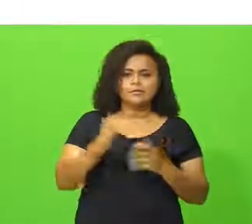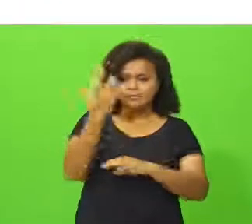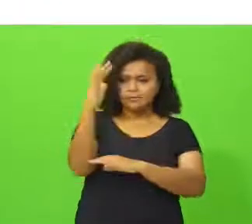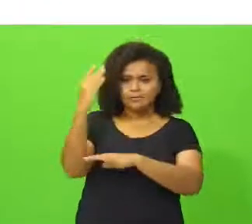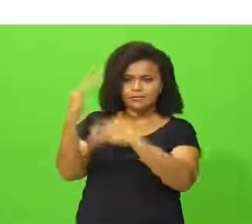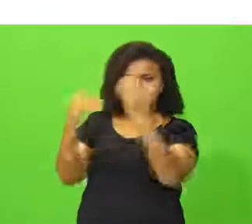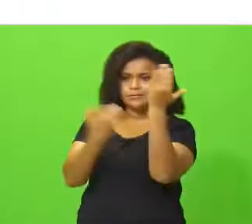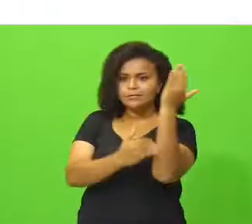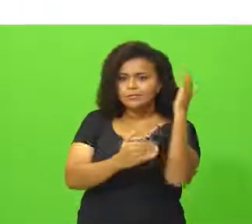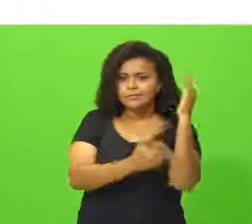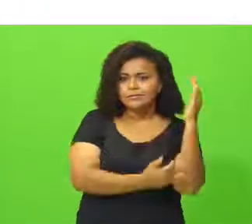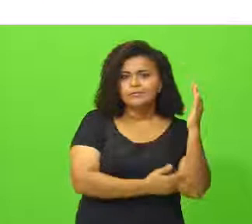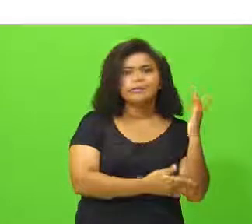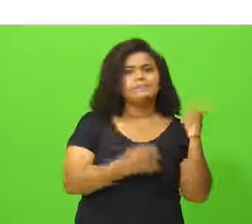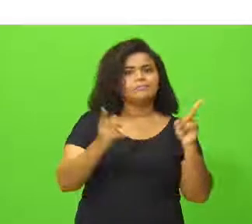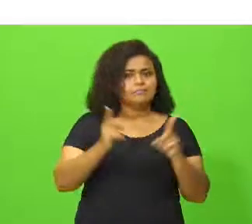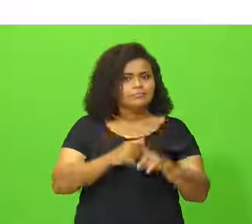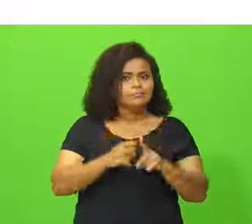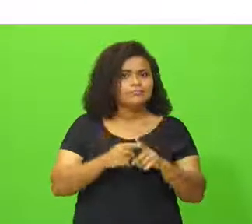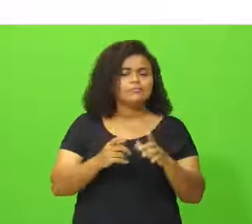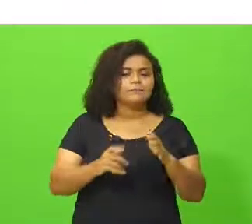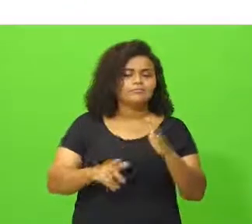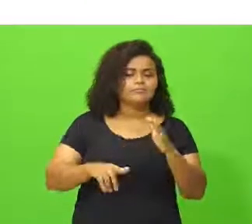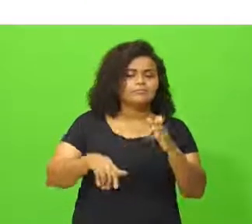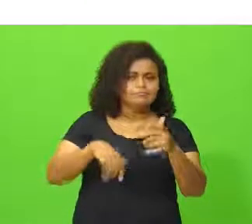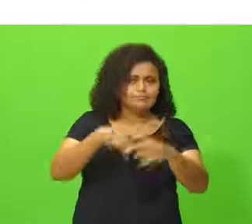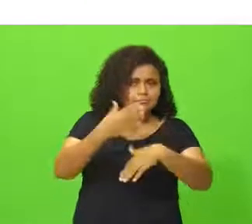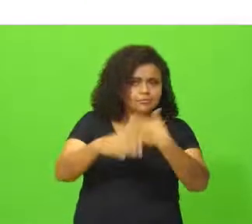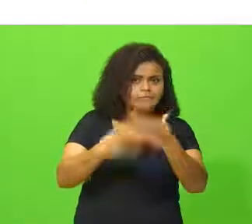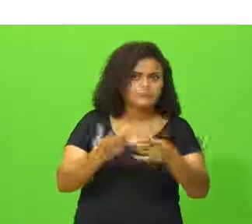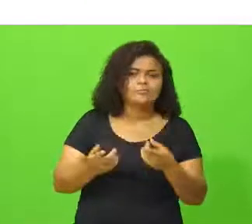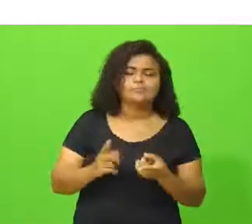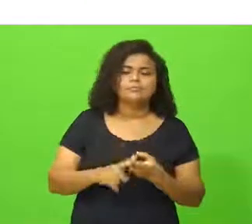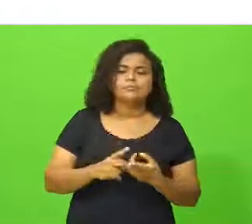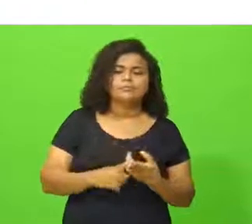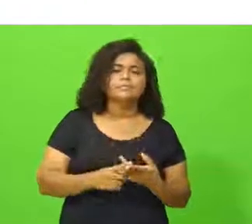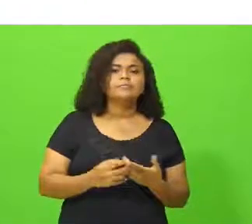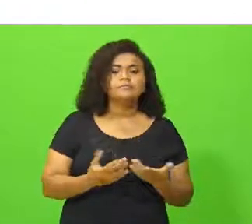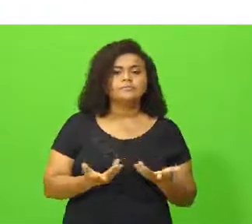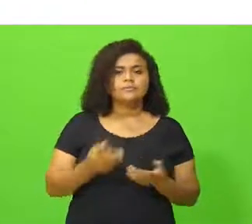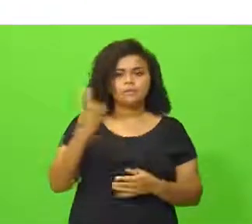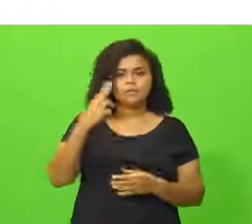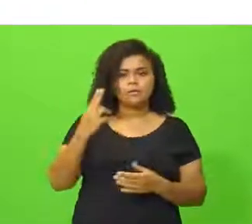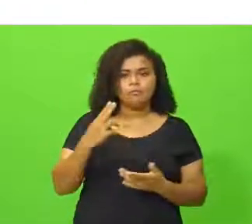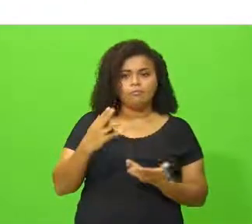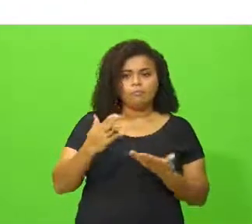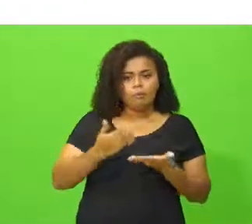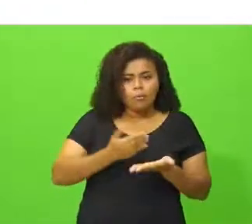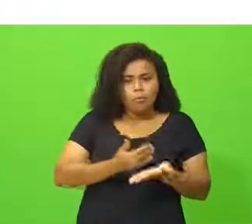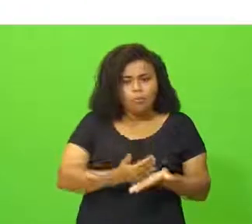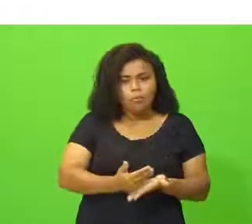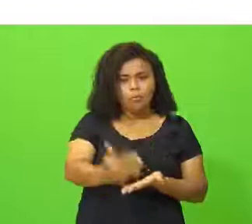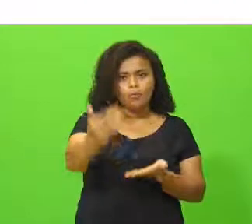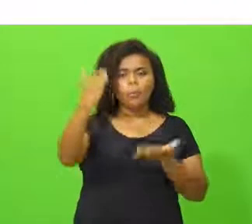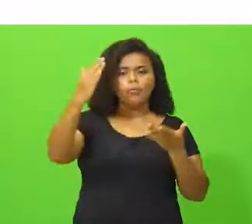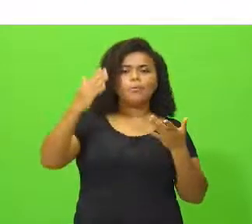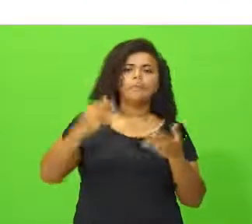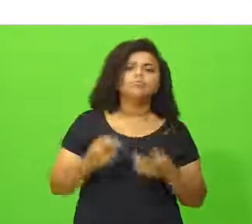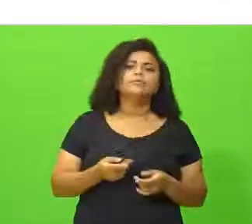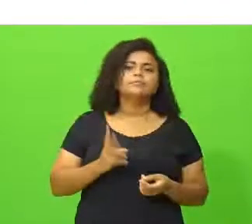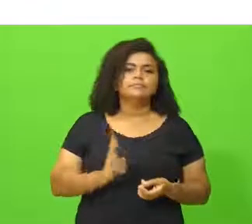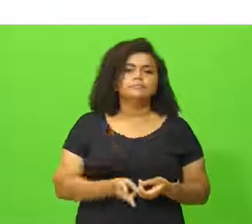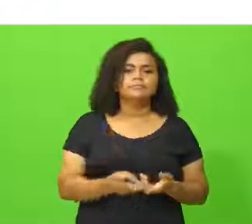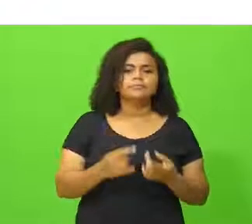ser maior, vai se intensificando. A história vai dando sua continuidade, chegando até a